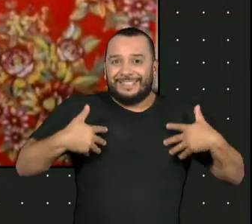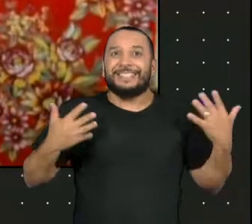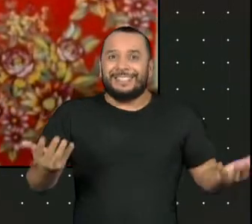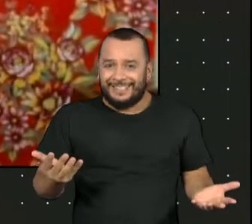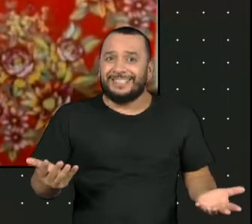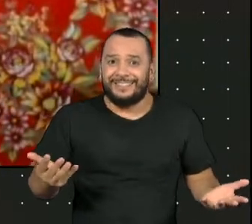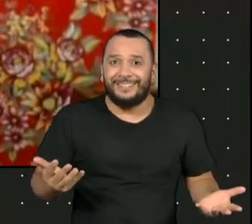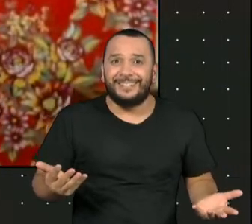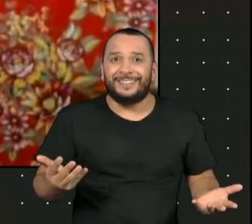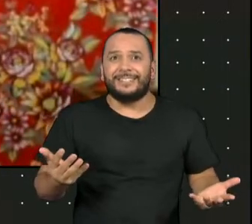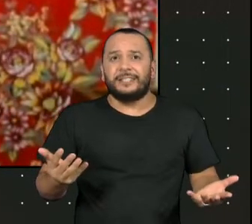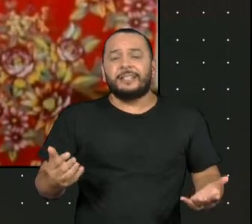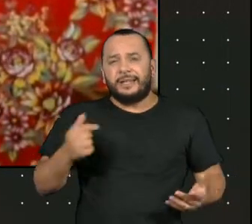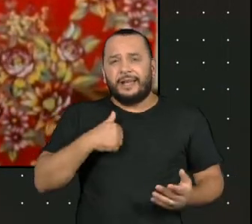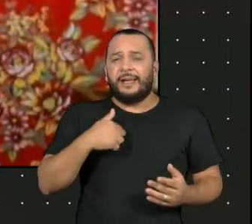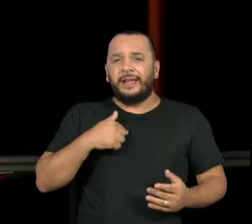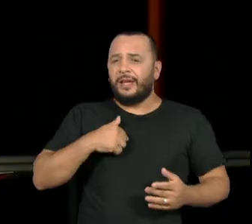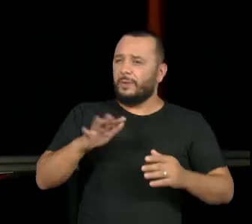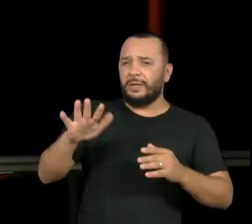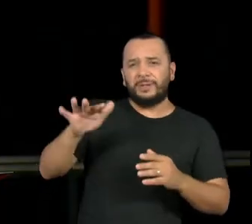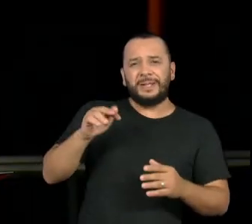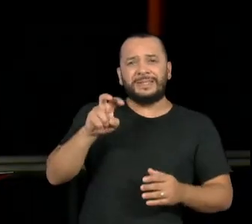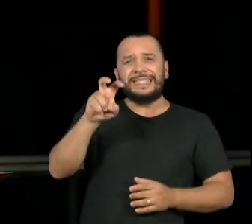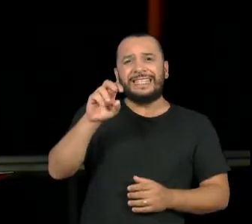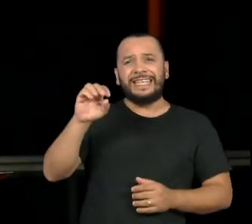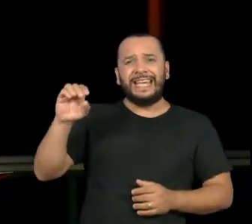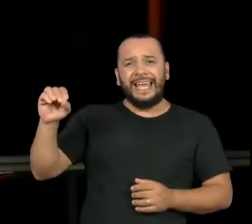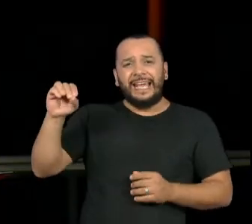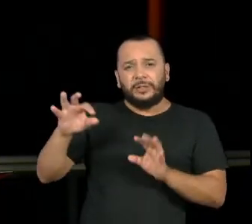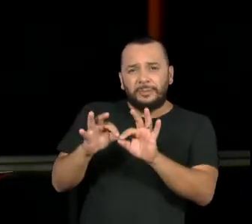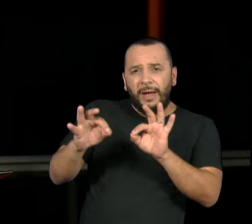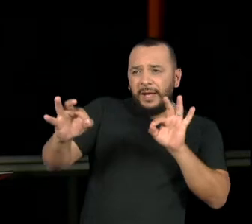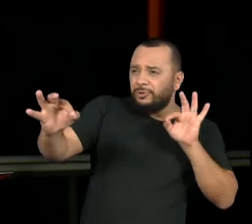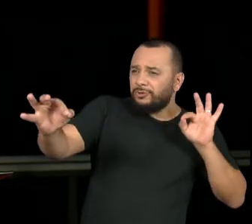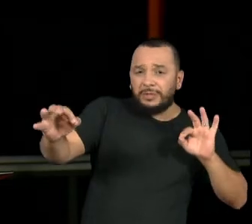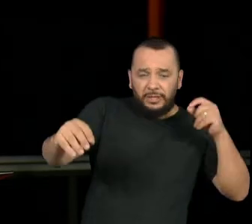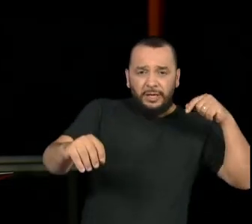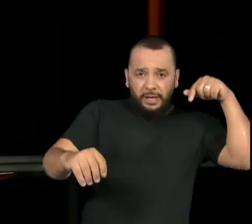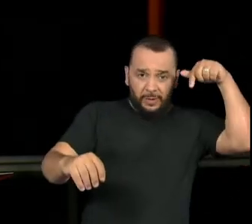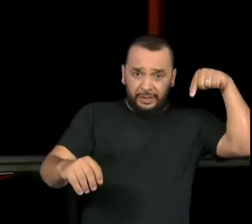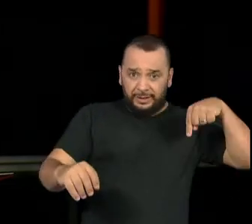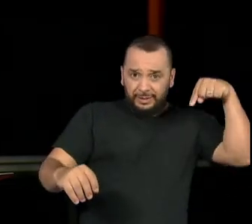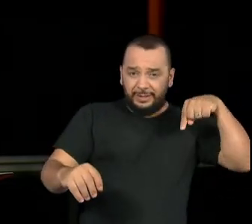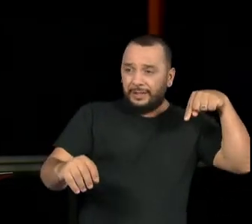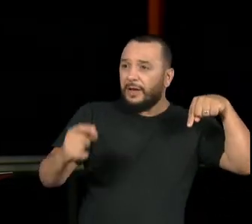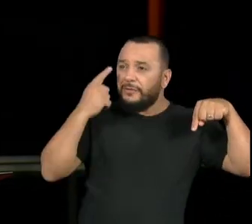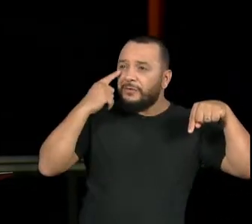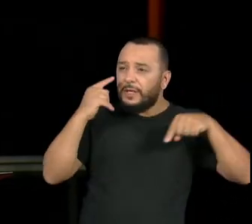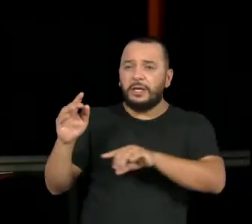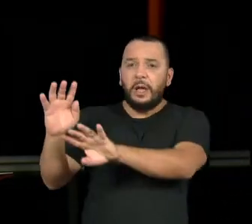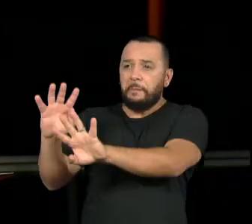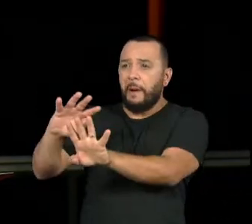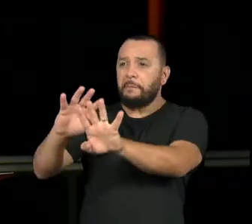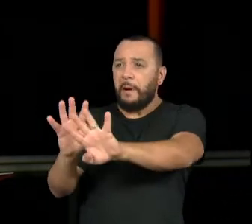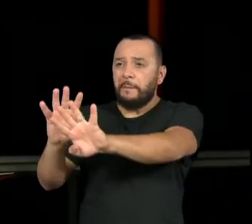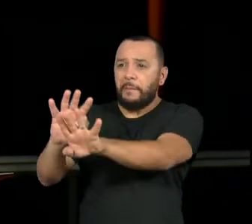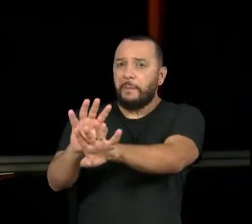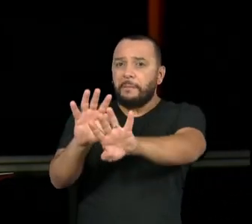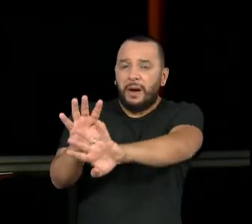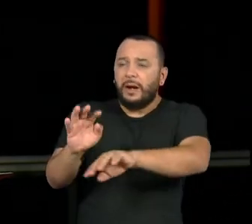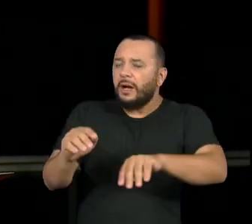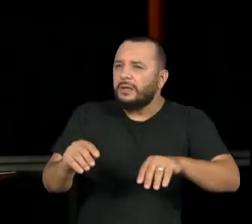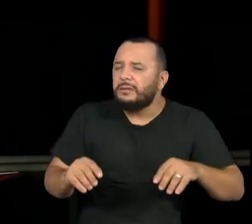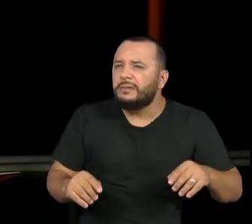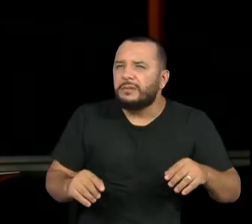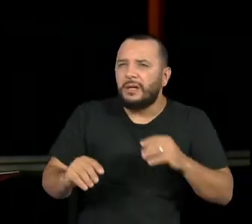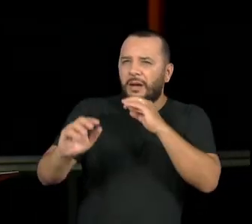estava a 500 metros do clube, na pequena rua debaixo que eu morava, veio para a praça. Quando eu compreendi que a